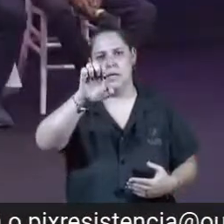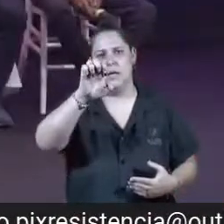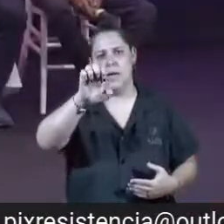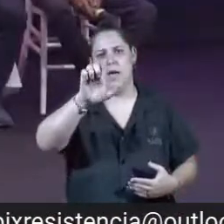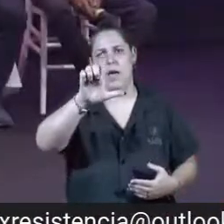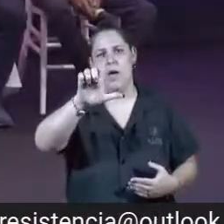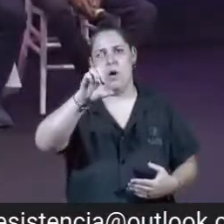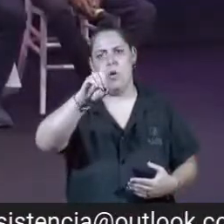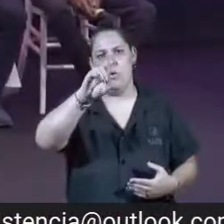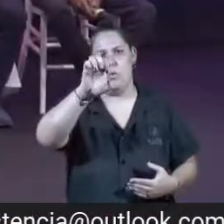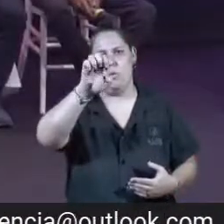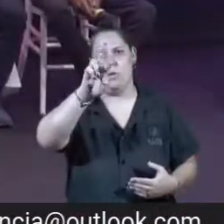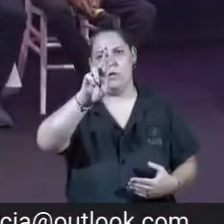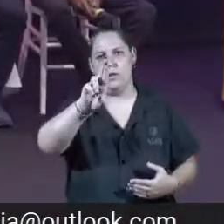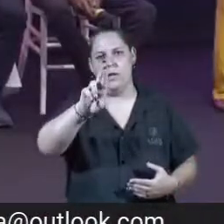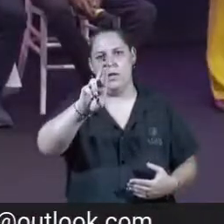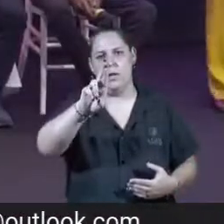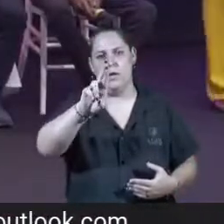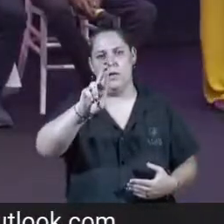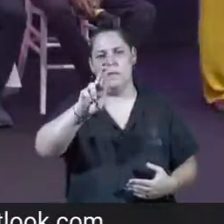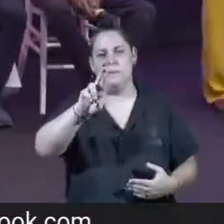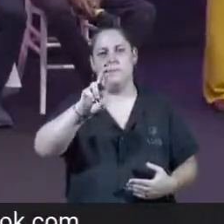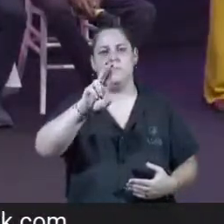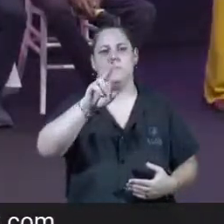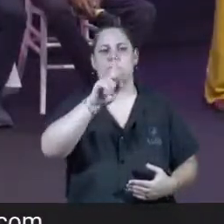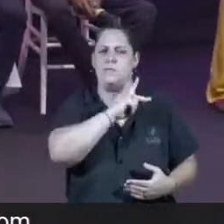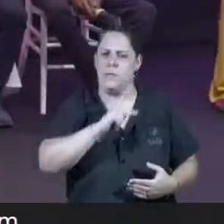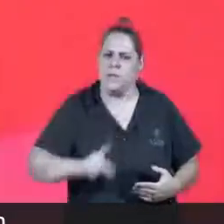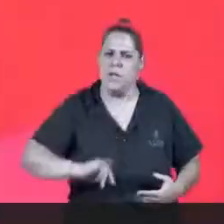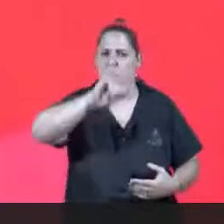nosso deputado, e a presidenta Jaqueline e